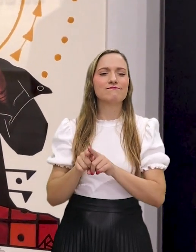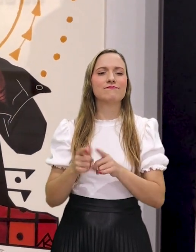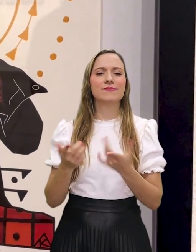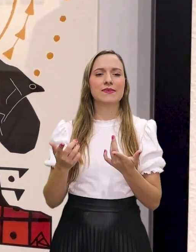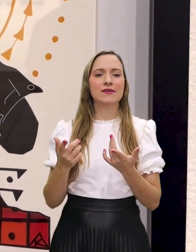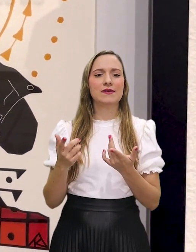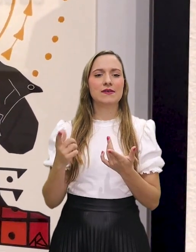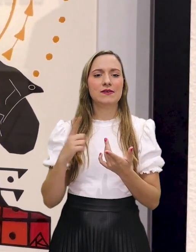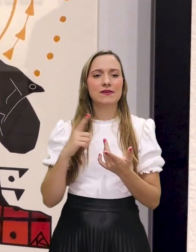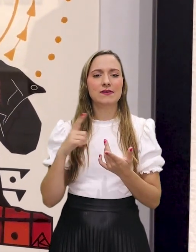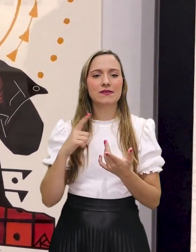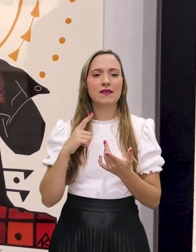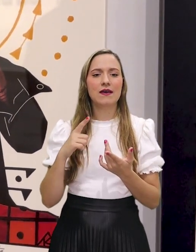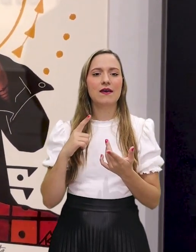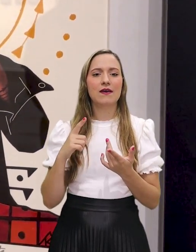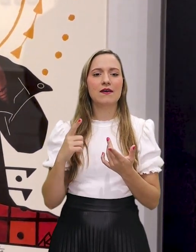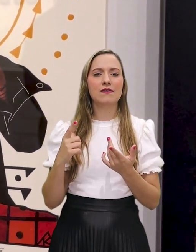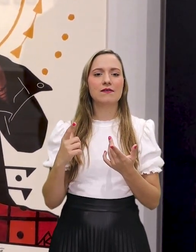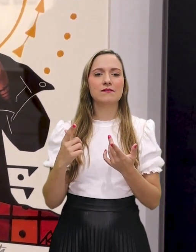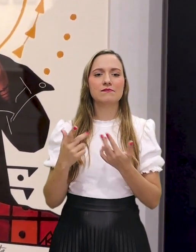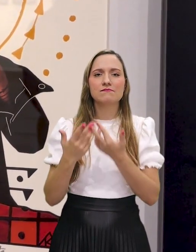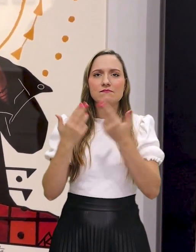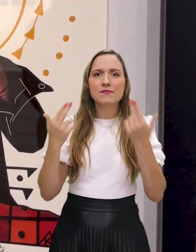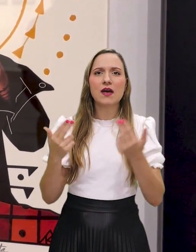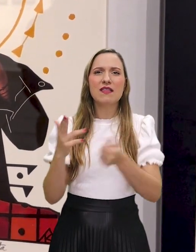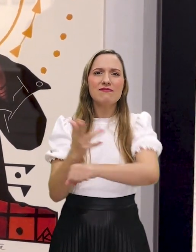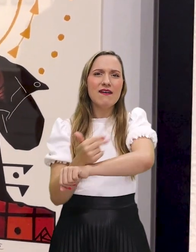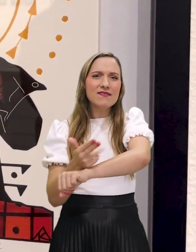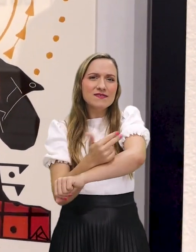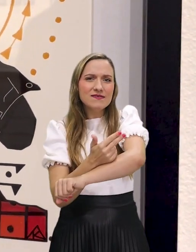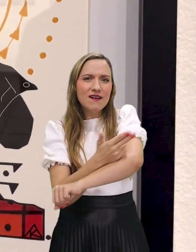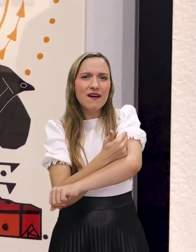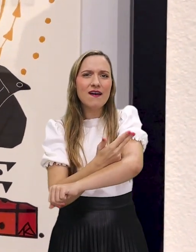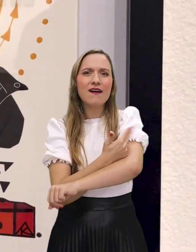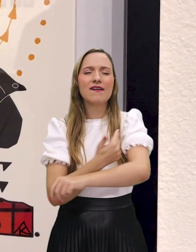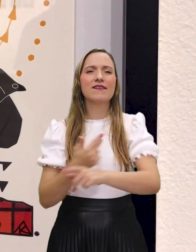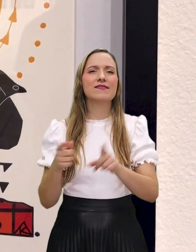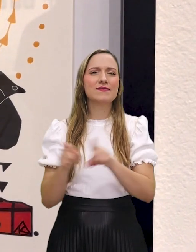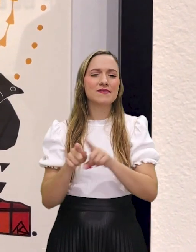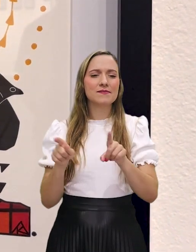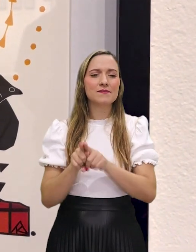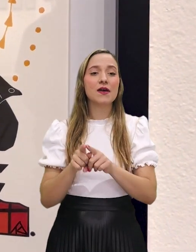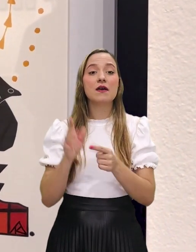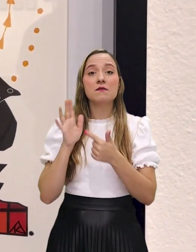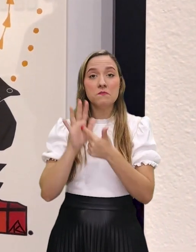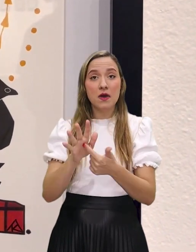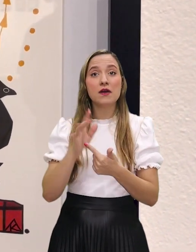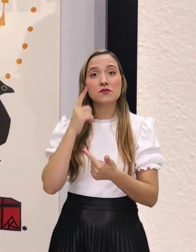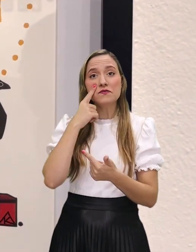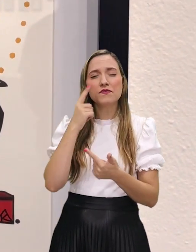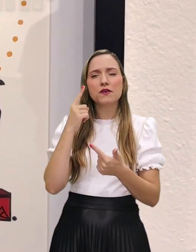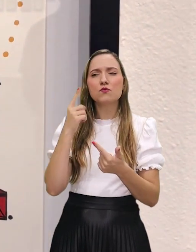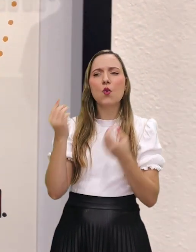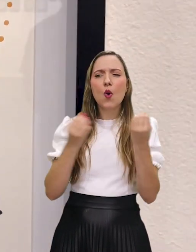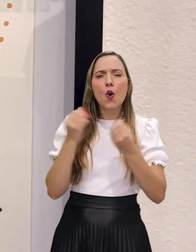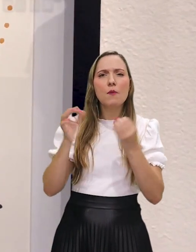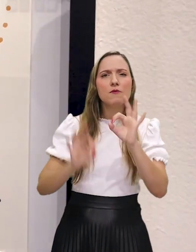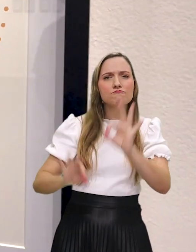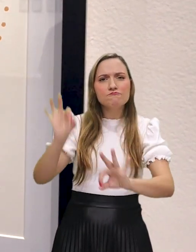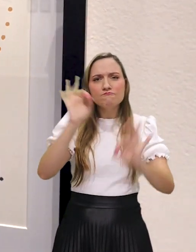presente nas tatuagens, e essa imagética assim, que remonta bem a uma